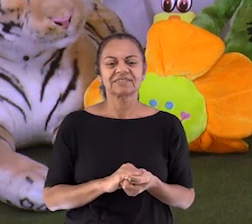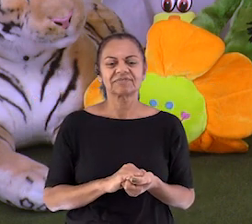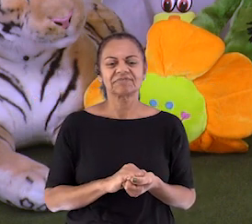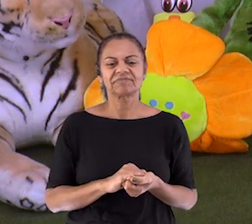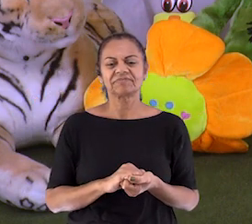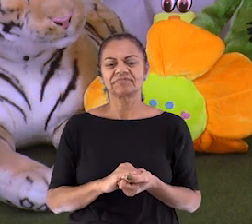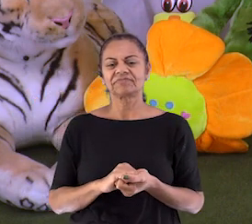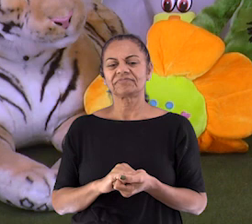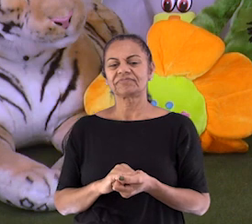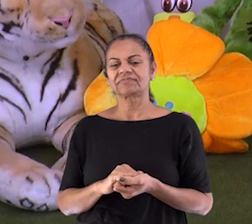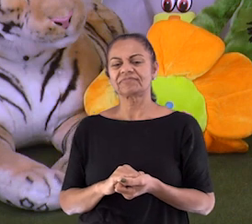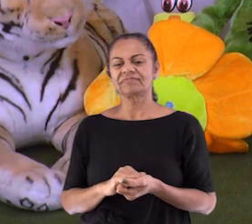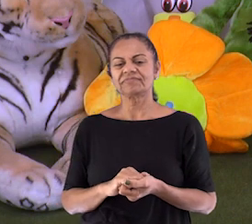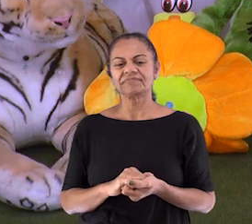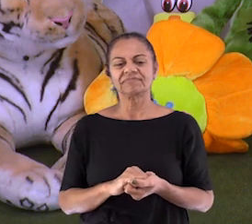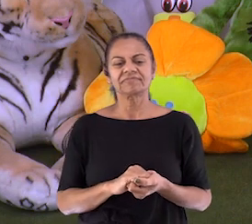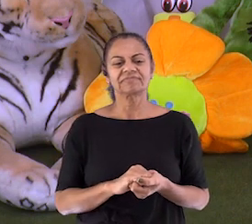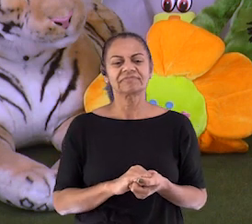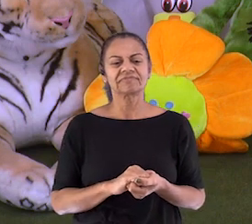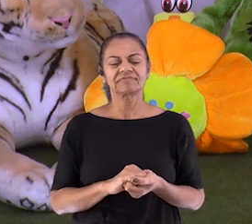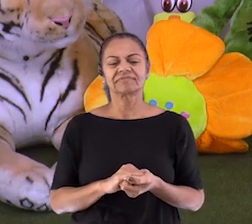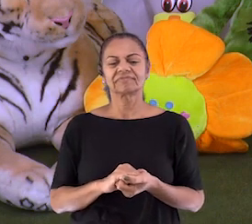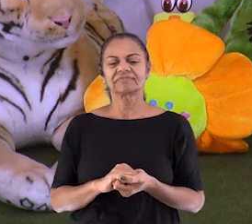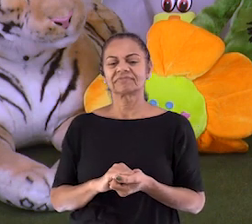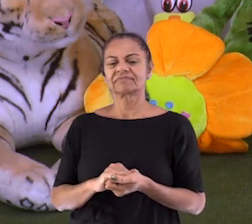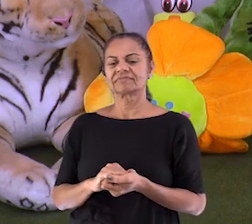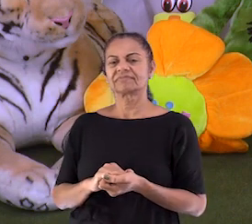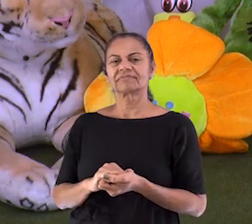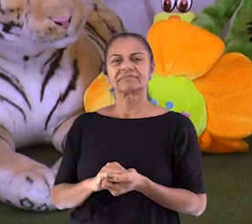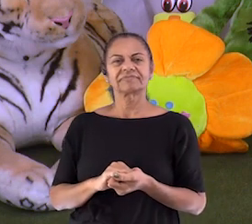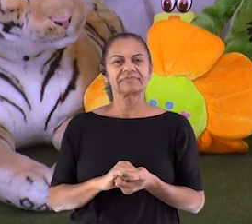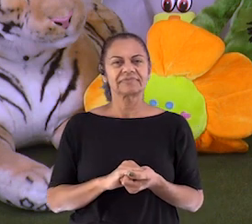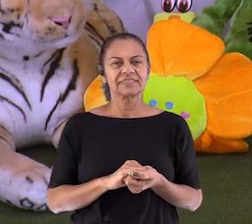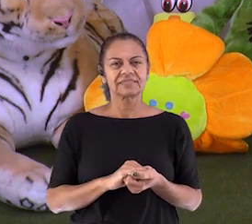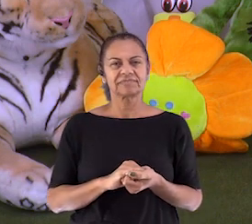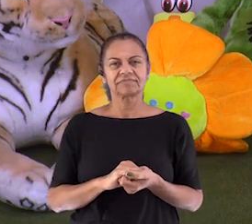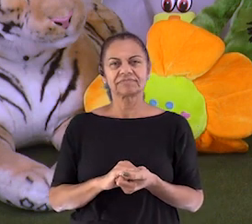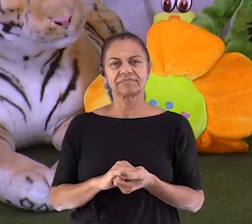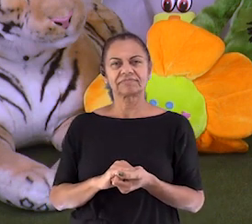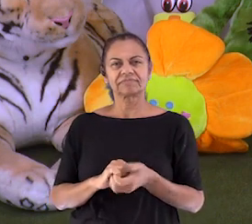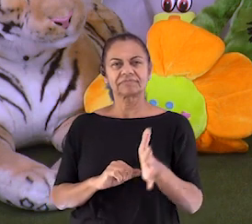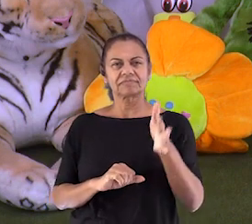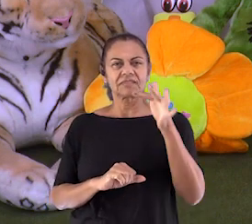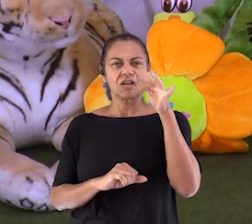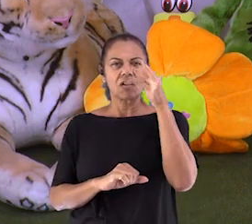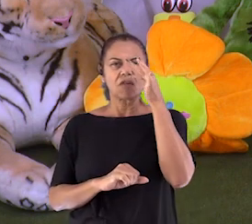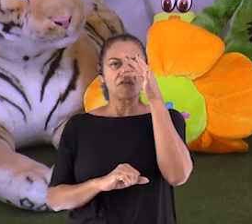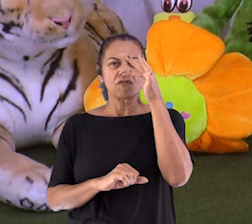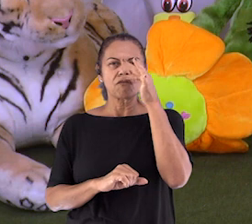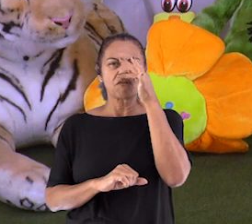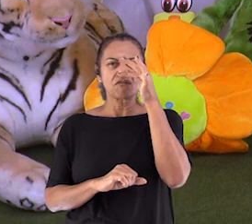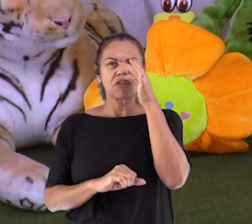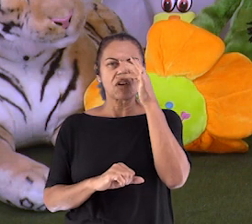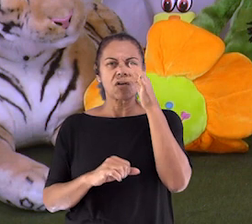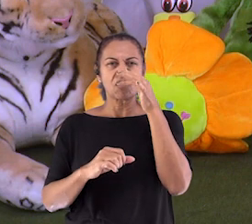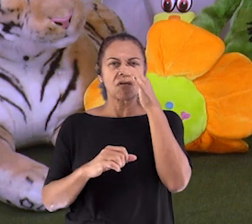E essa flor? De que cor são as pétalas